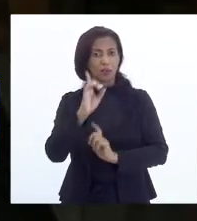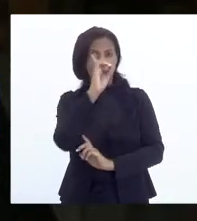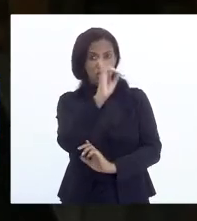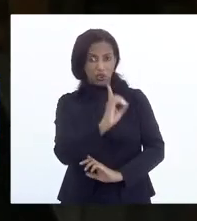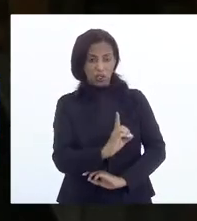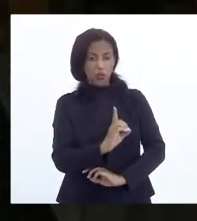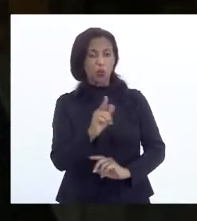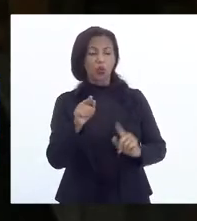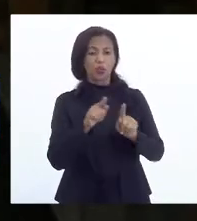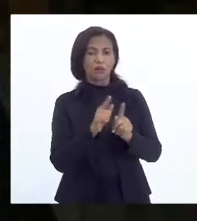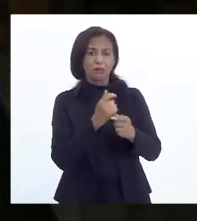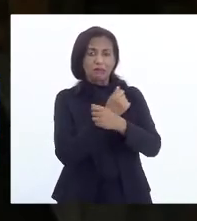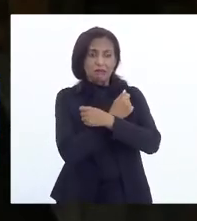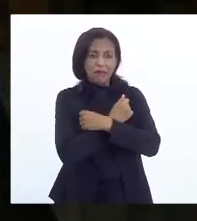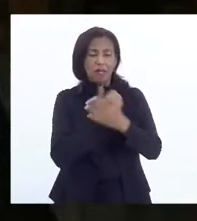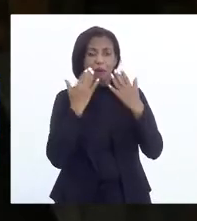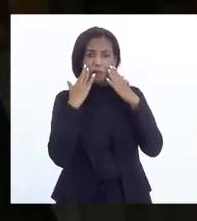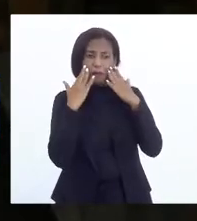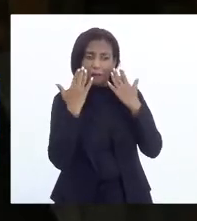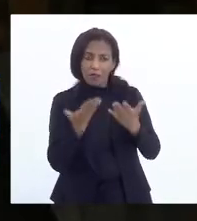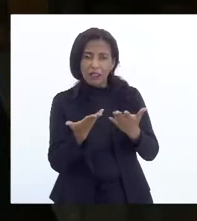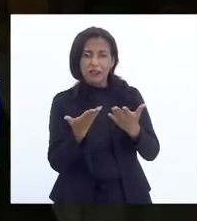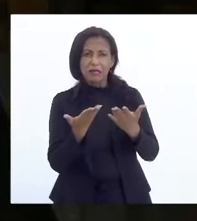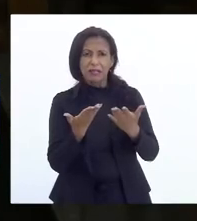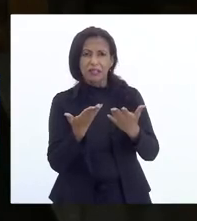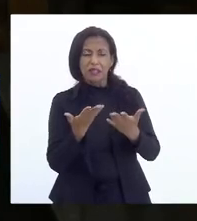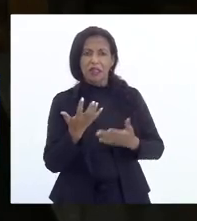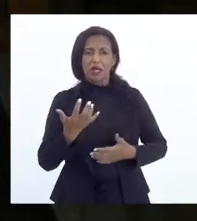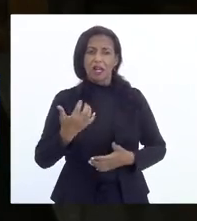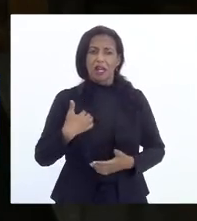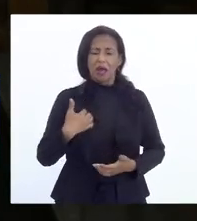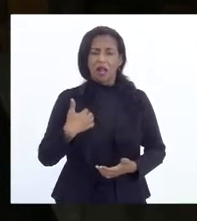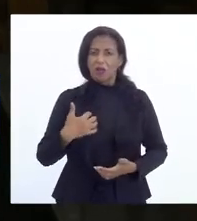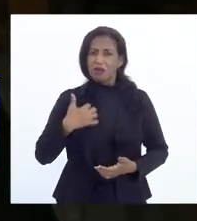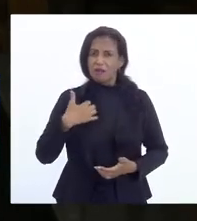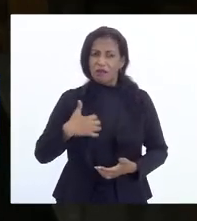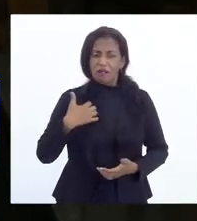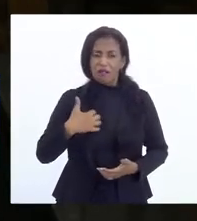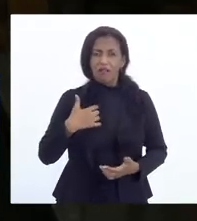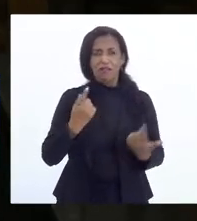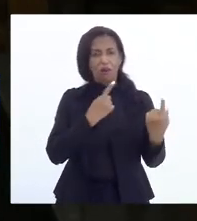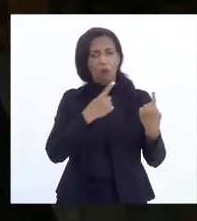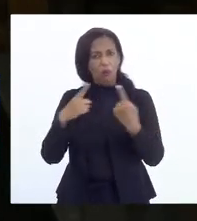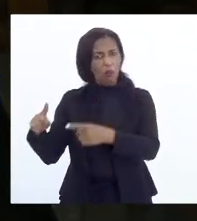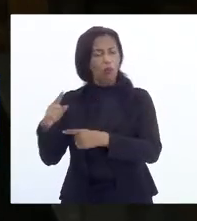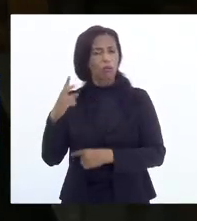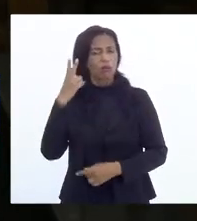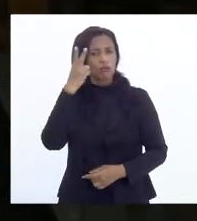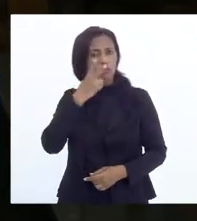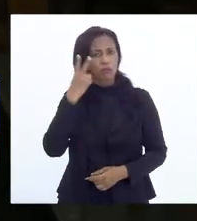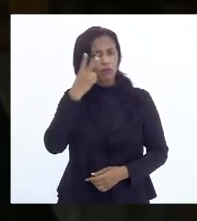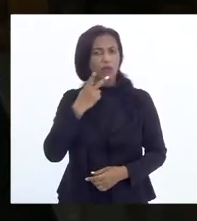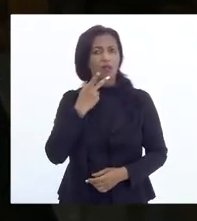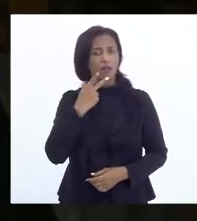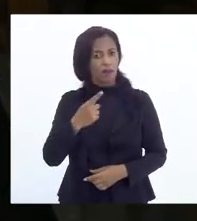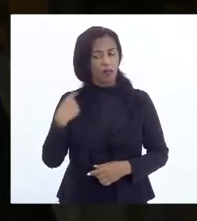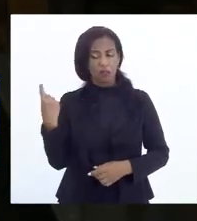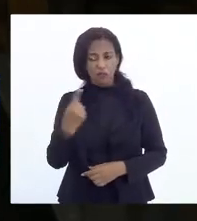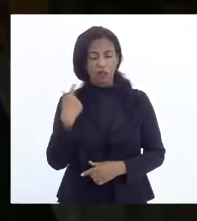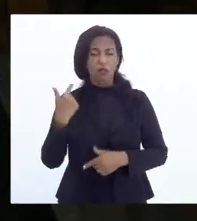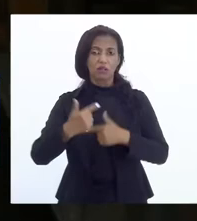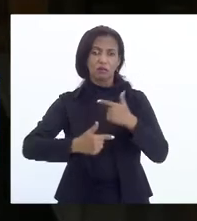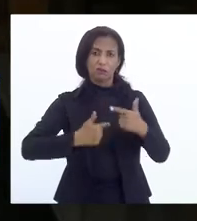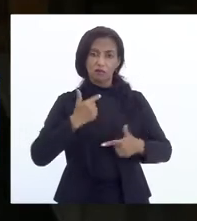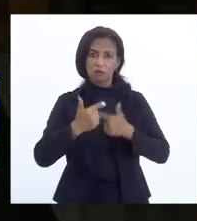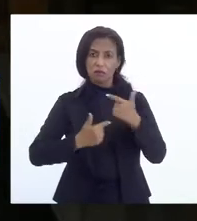clínica, manifestar o nosso repúdio a essas ações desse vereador e dizer que nós estamos trabalhando